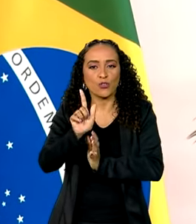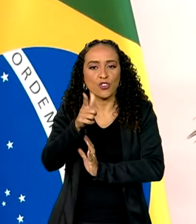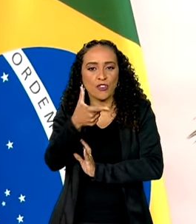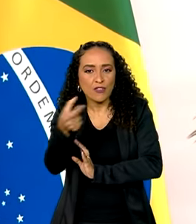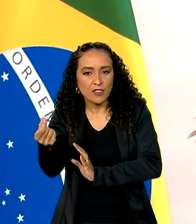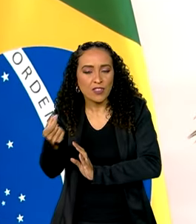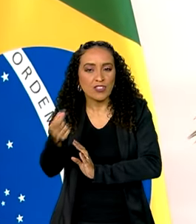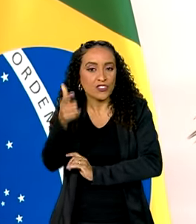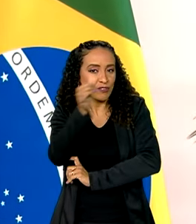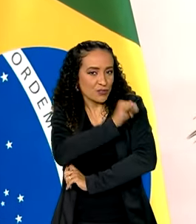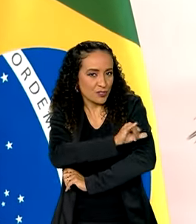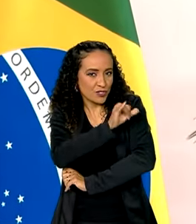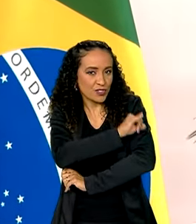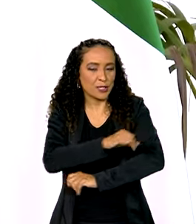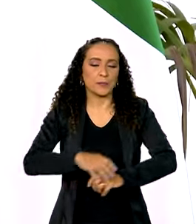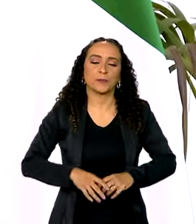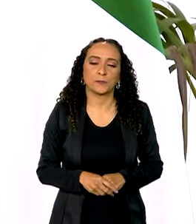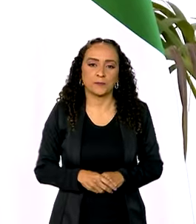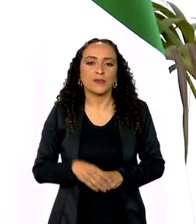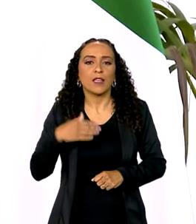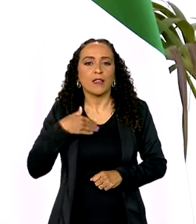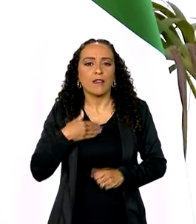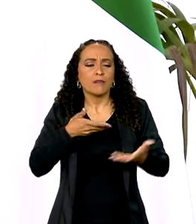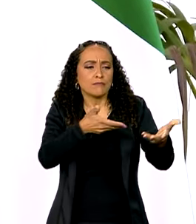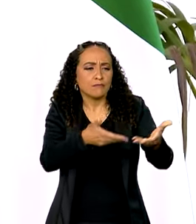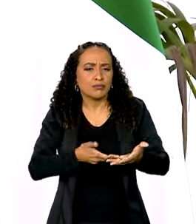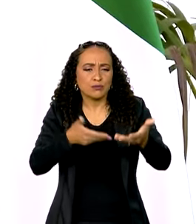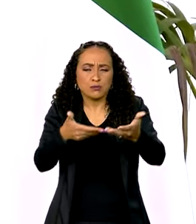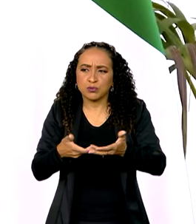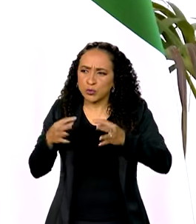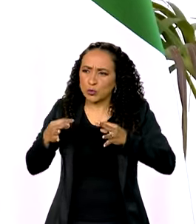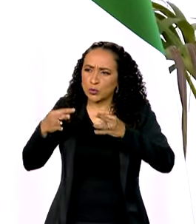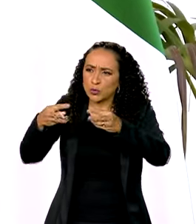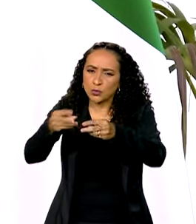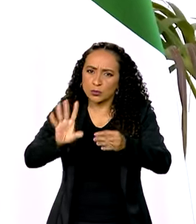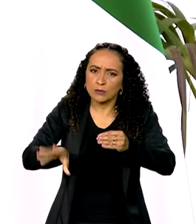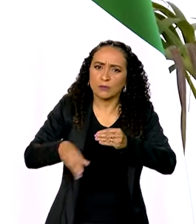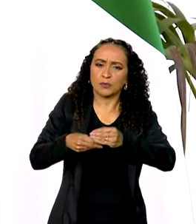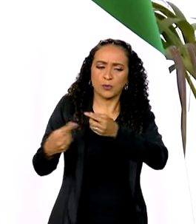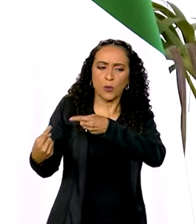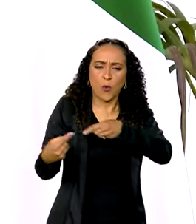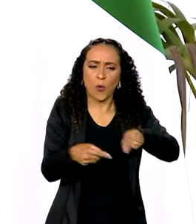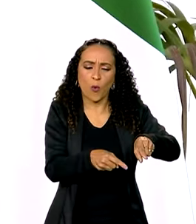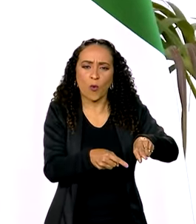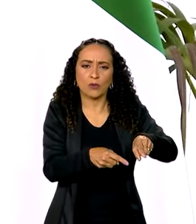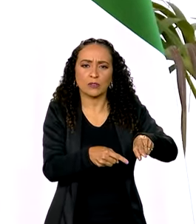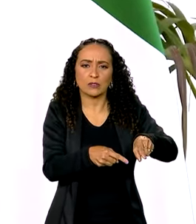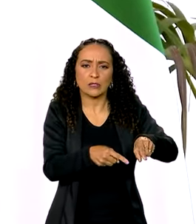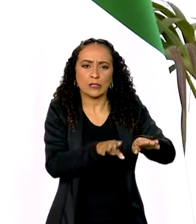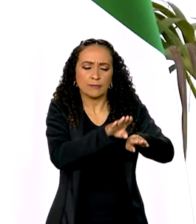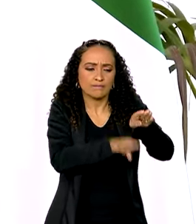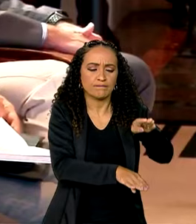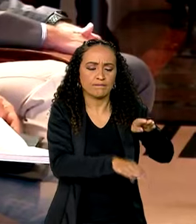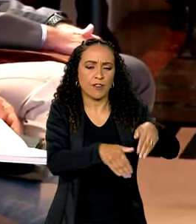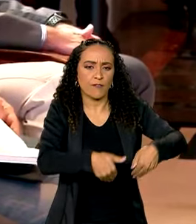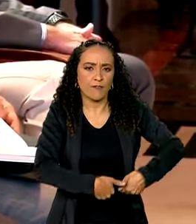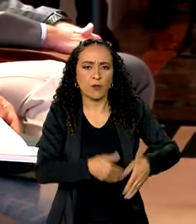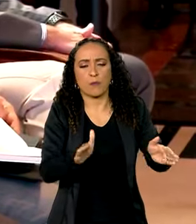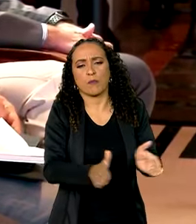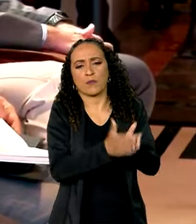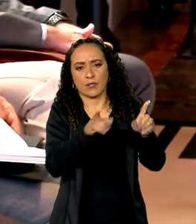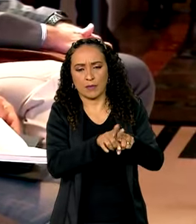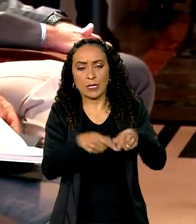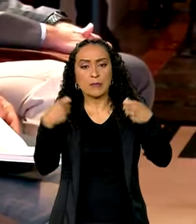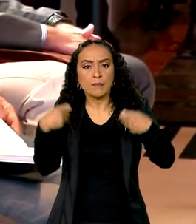G20, no Rio de Janeiro. Eu convidei todos para entrarem na briga contra a desigualdade, contra a fome e a pobreza.